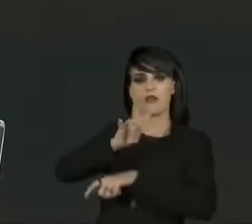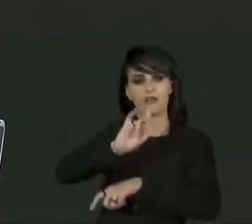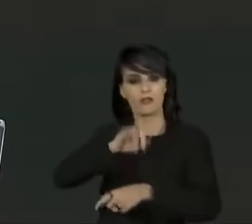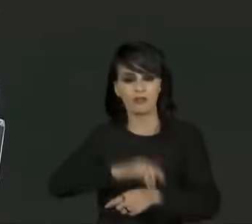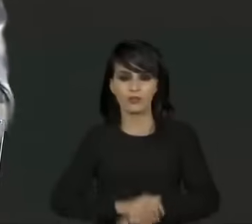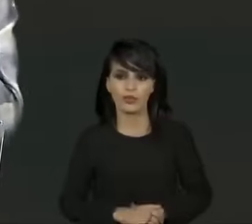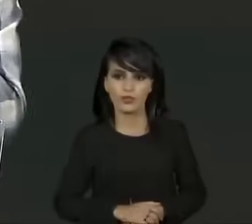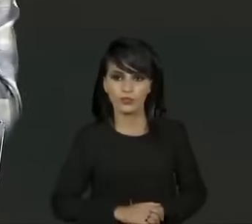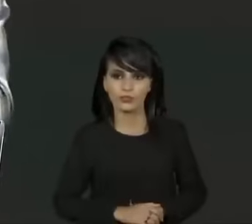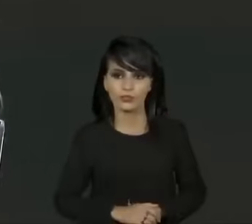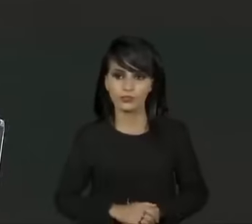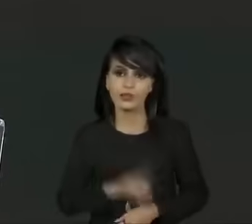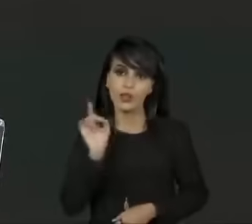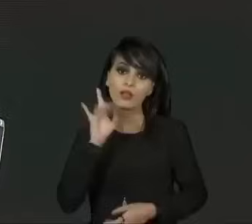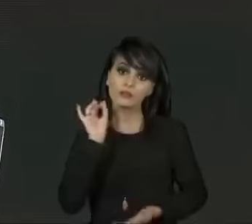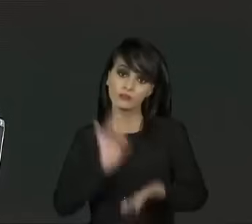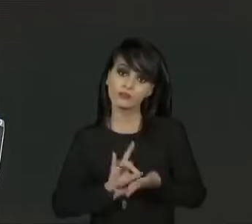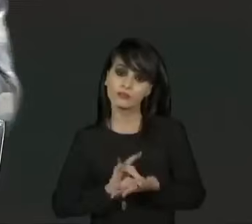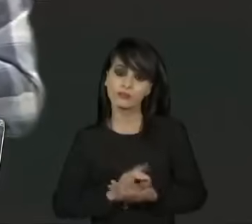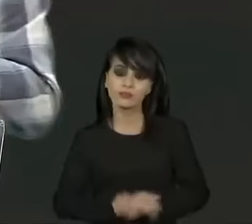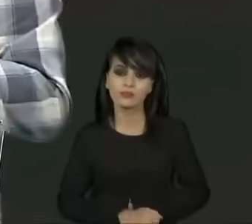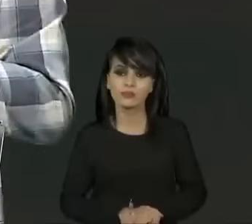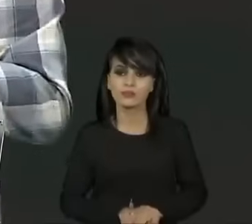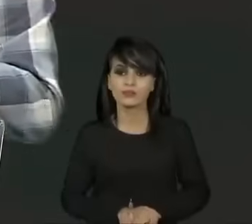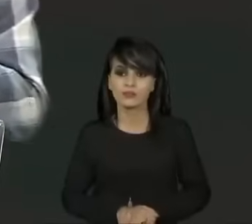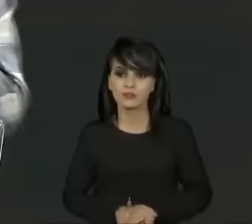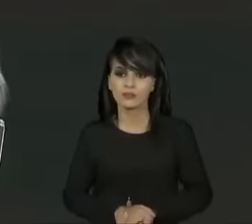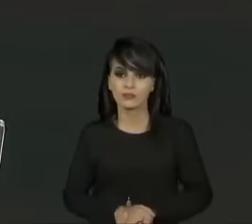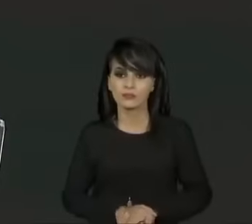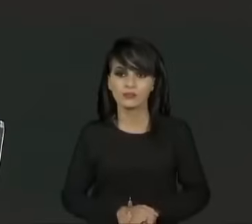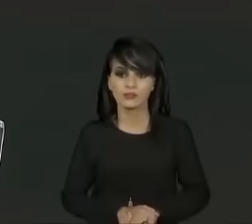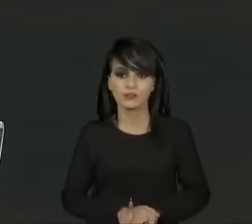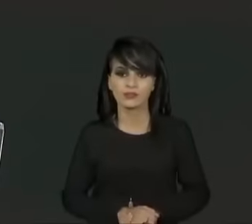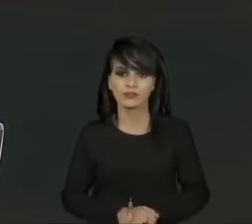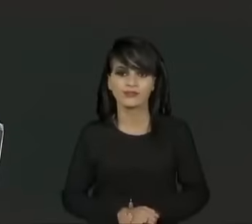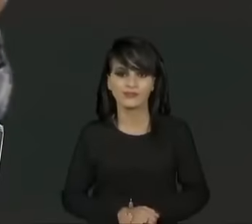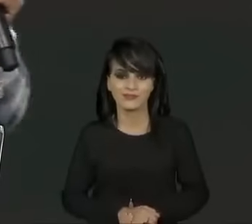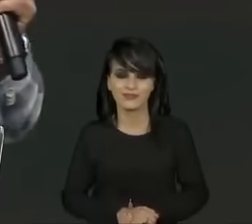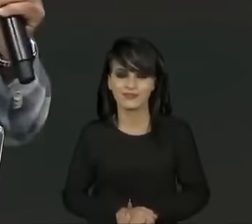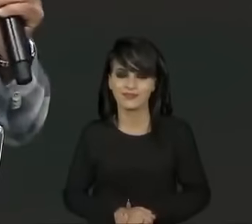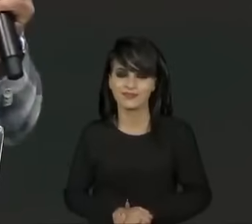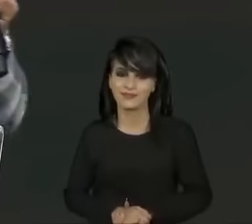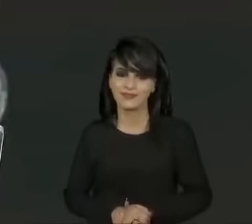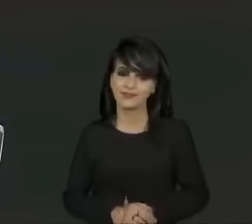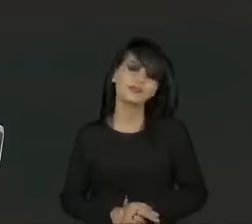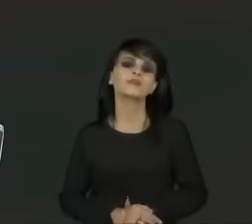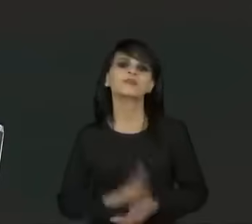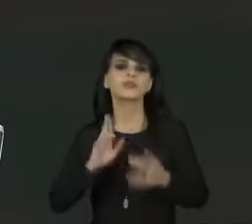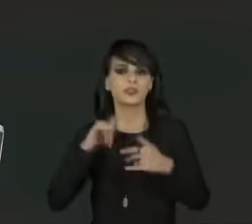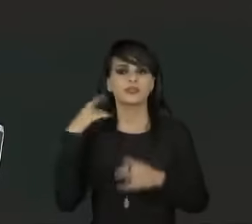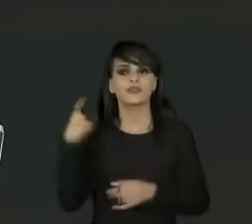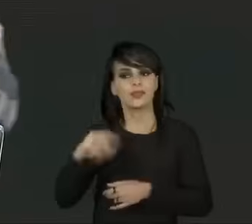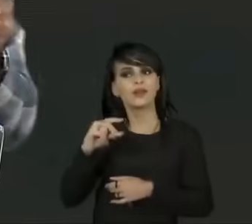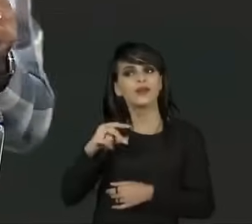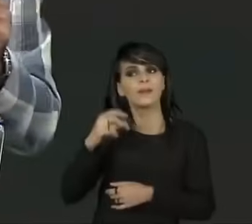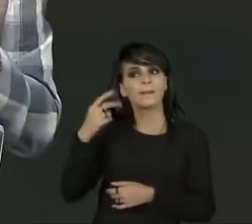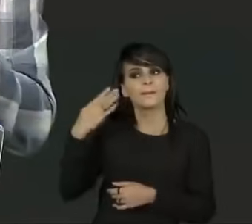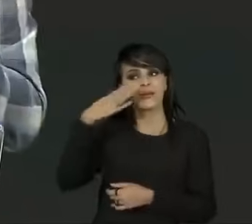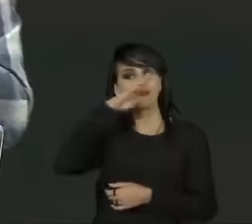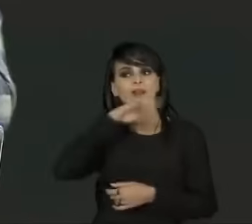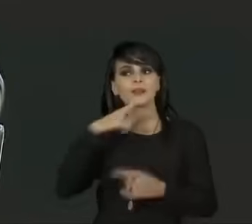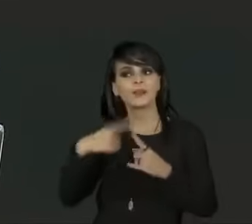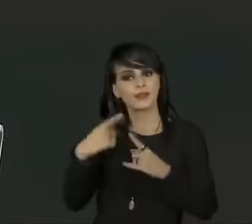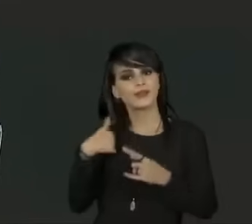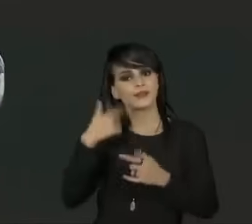alguém esse é o sincero por isso que eu tô dando uma cipoada no presidente porque eu sou sincero